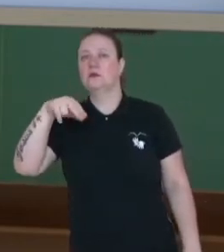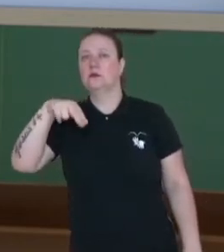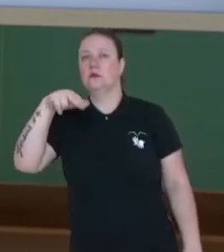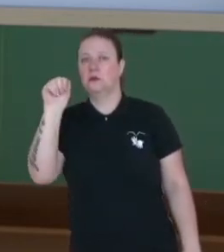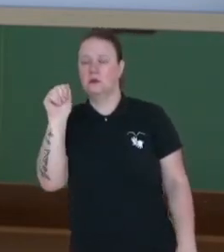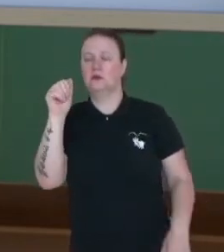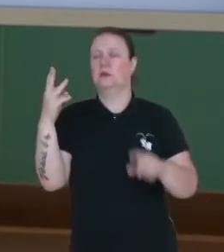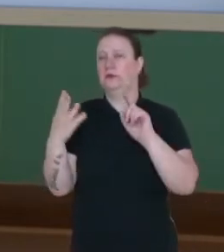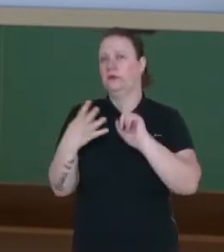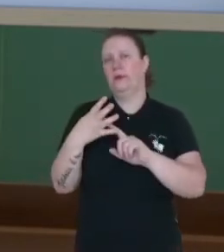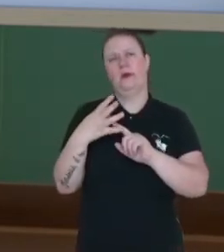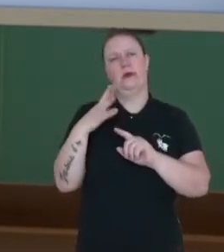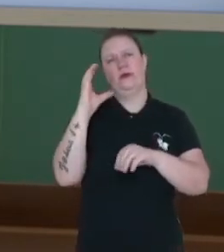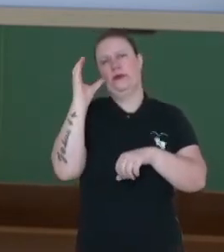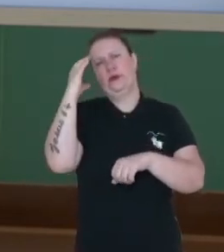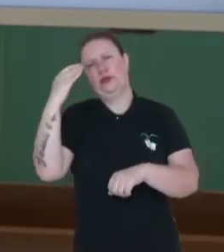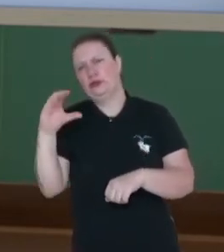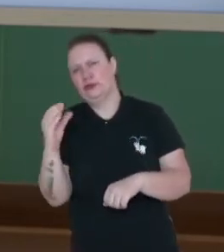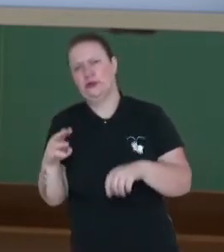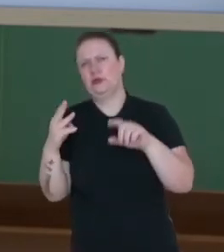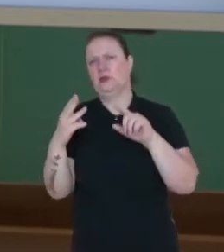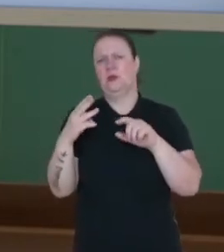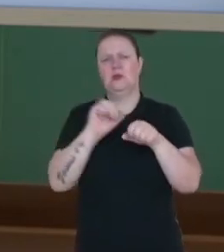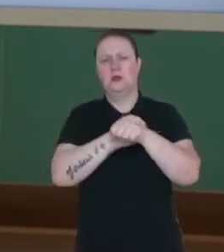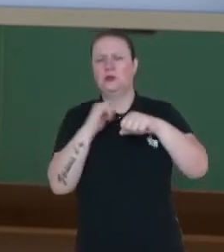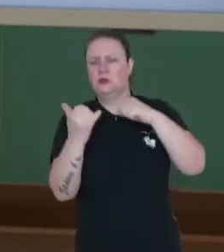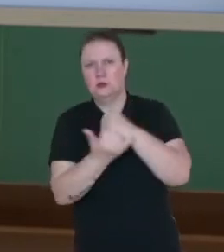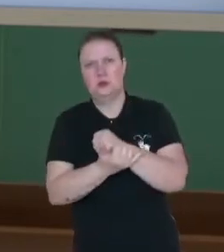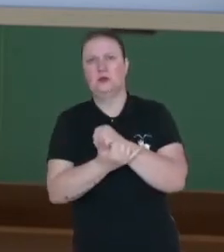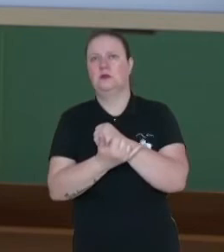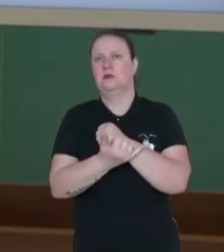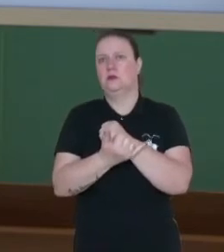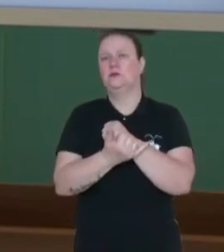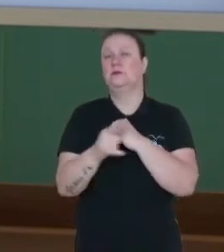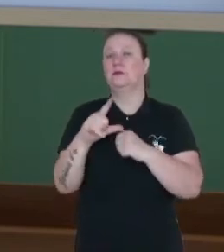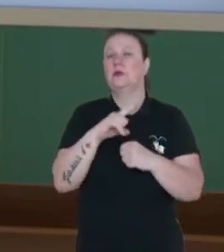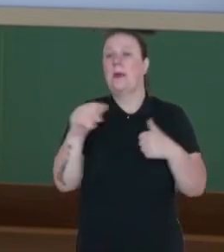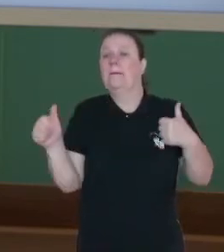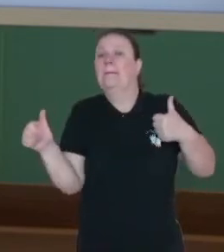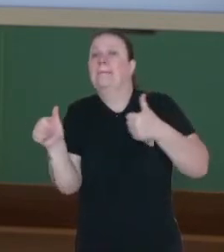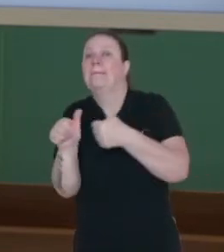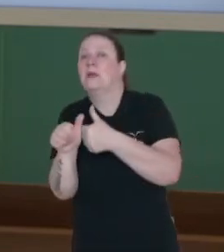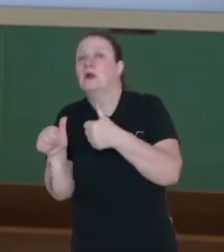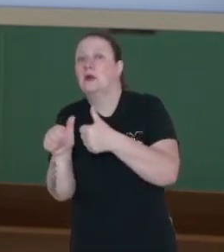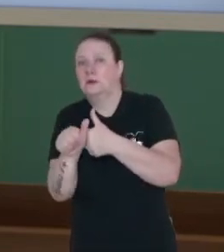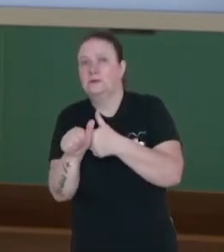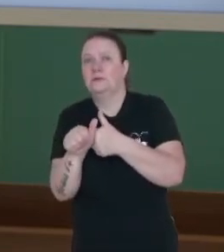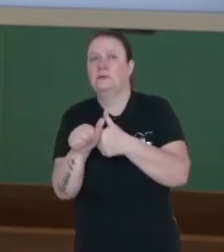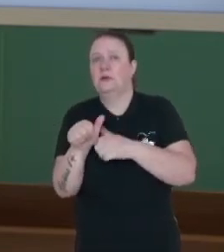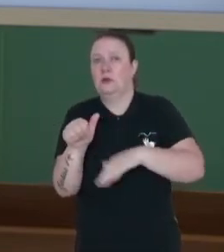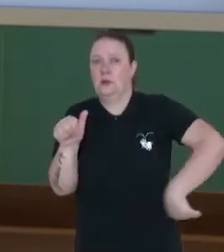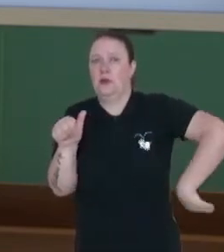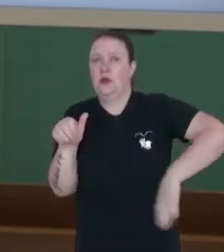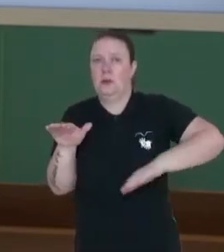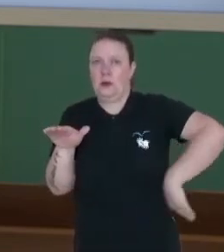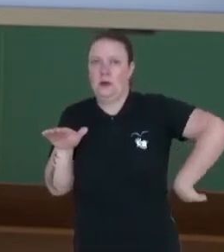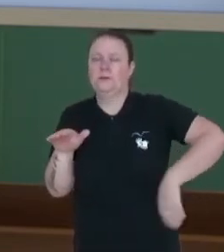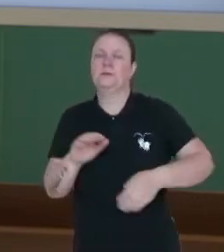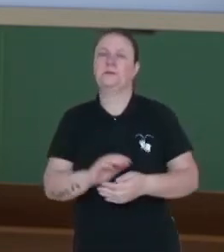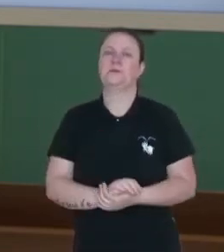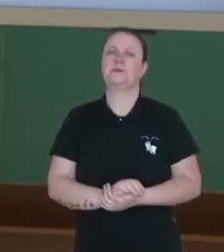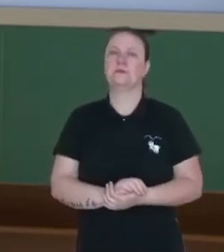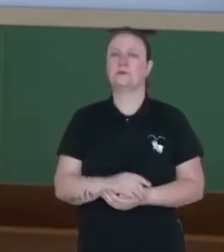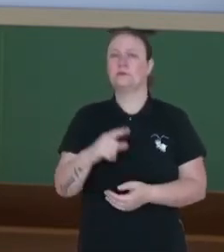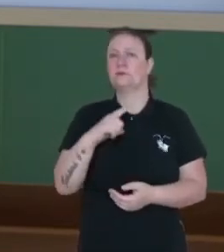das cidades mais antigas do estado do Paraná. Em contrapartida, né, quando você vem aqui para o norte do estado do Paraná, nós temos